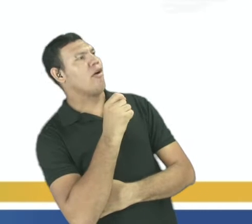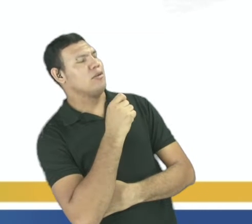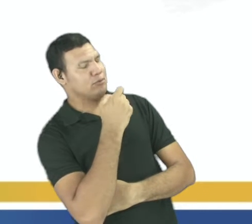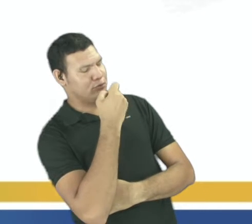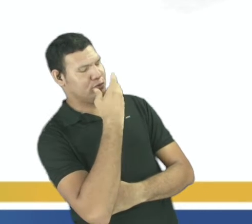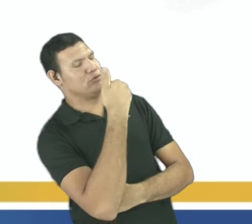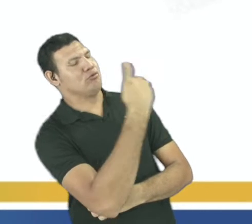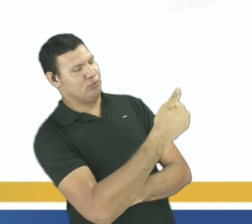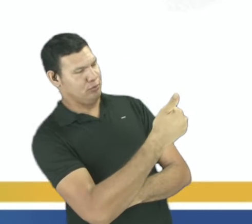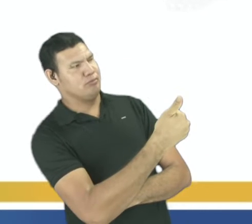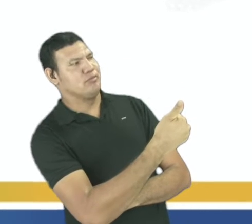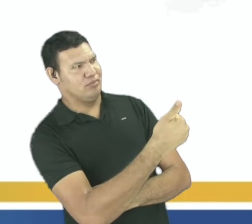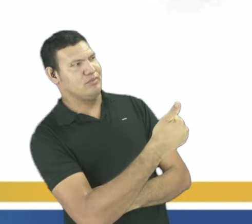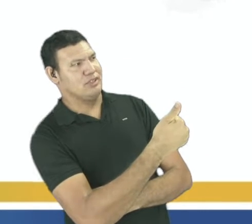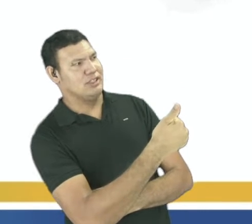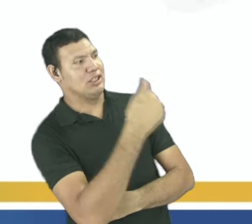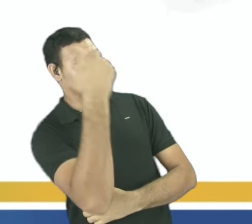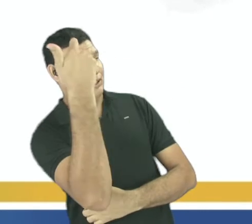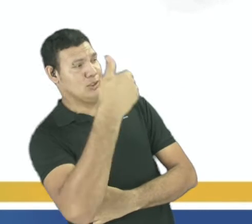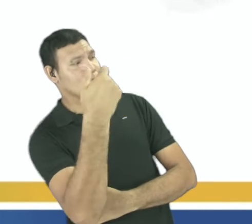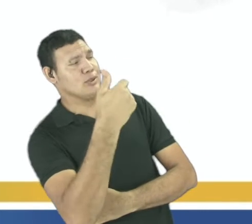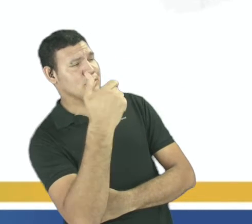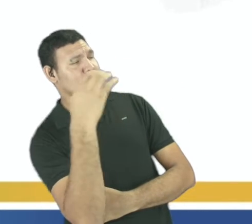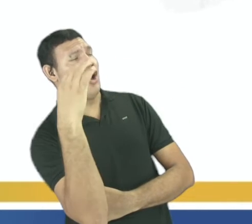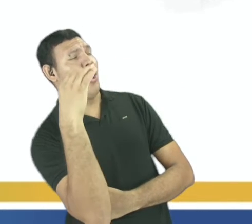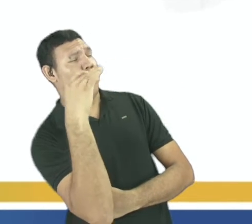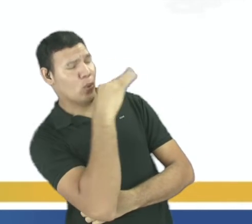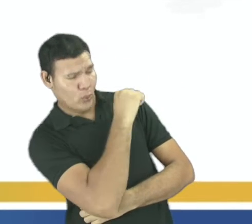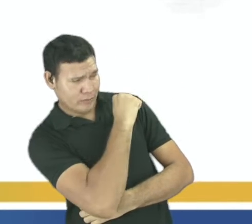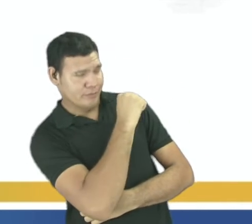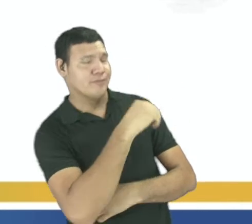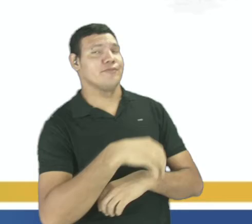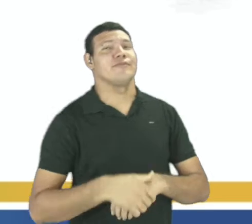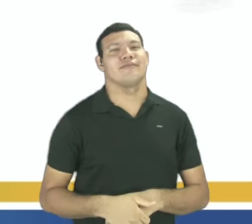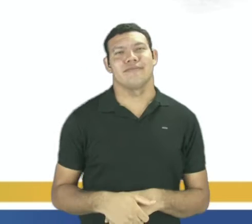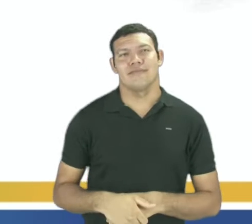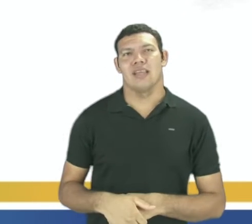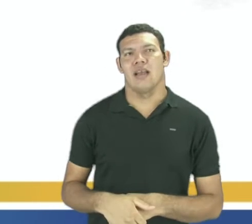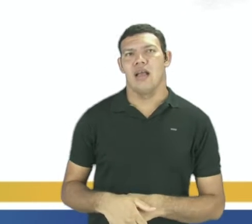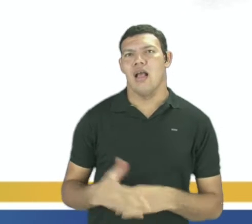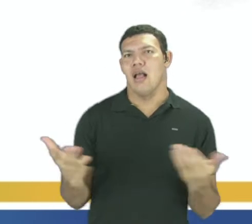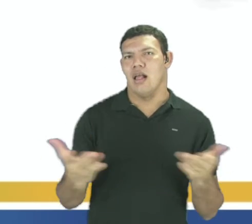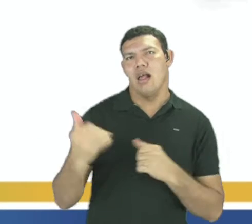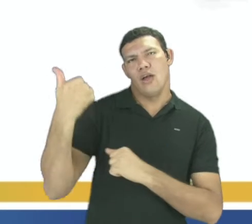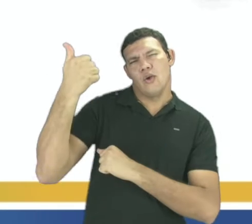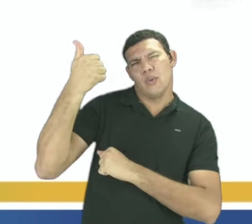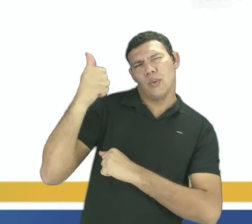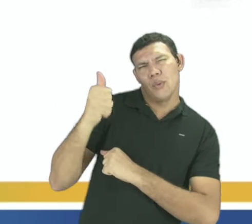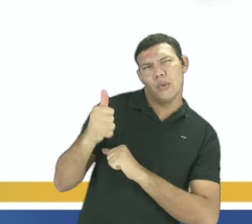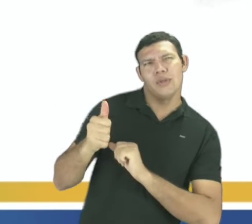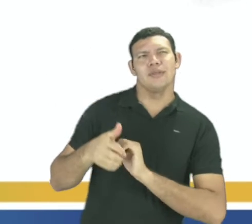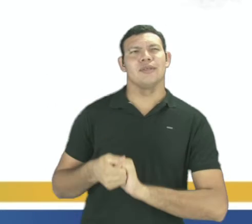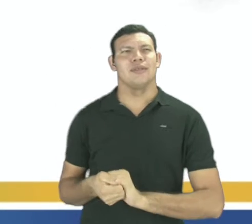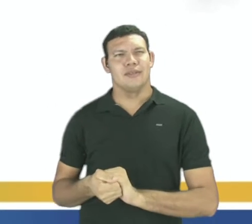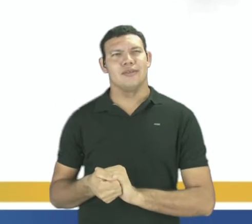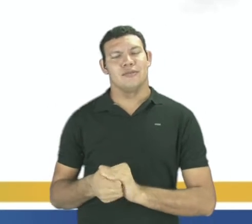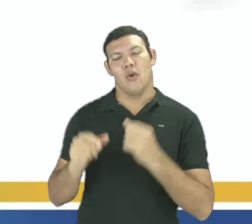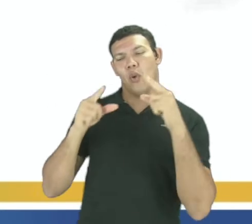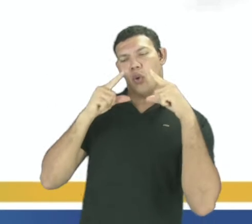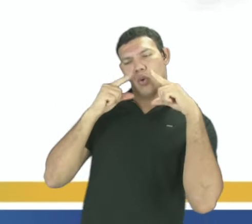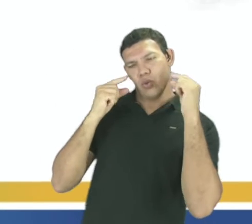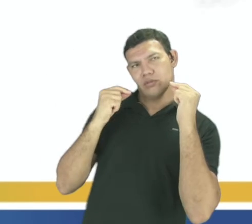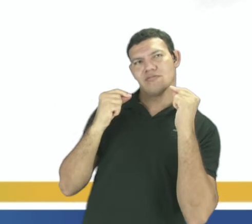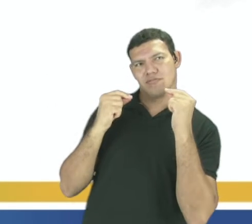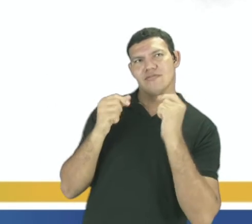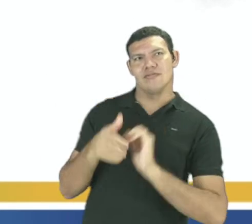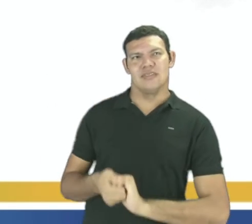mais veloz. Na prática. Agora, analisando aqui essa tirinha, que Garfield mostra que